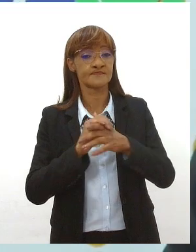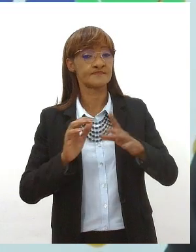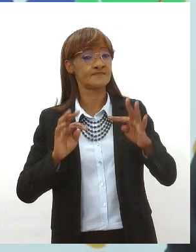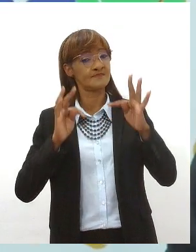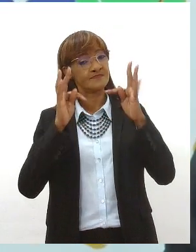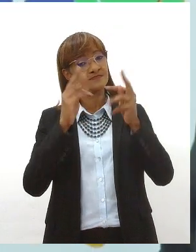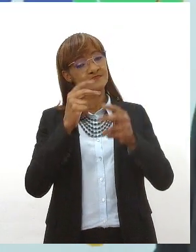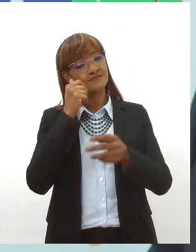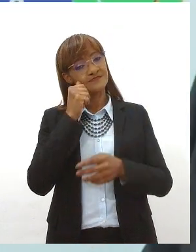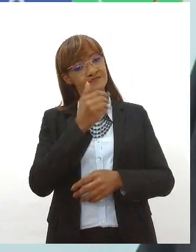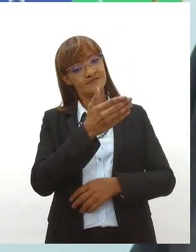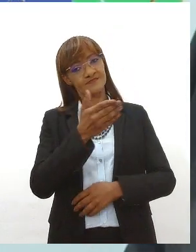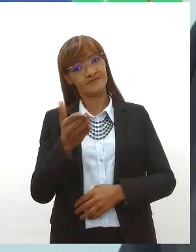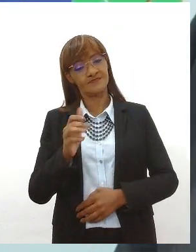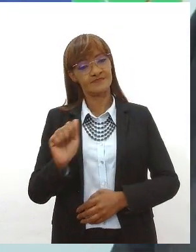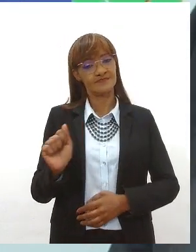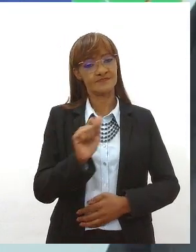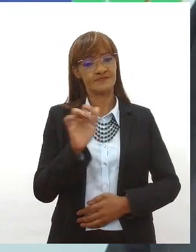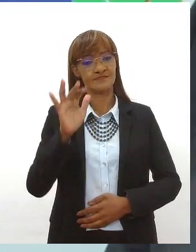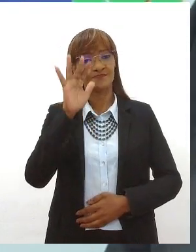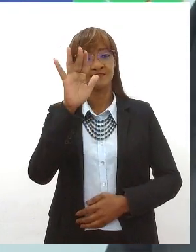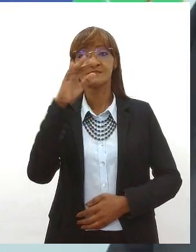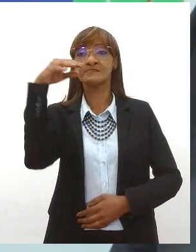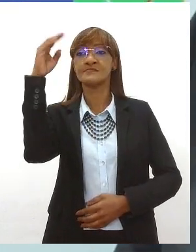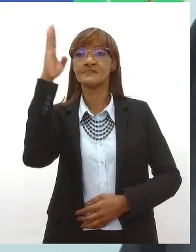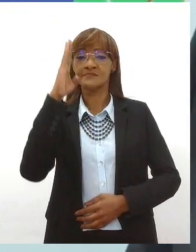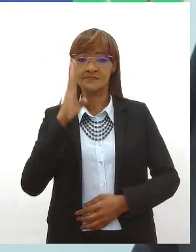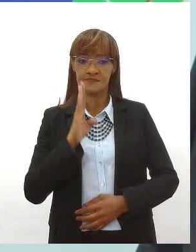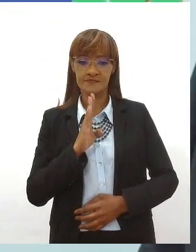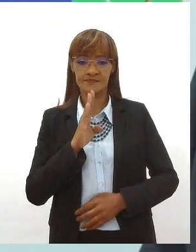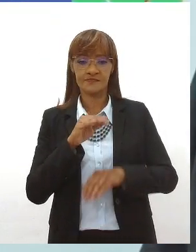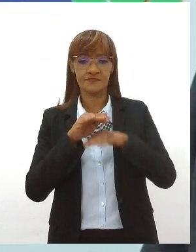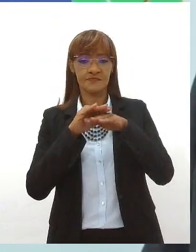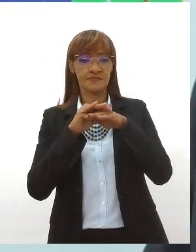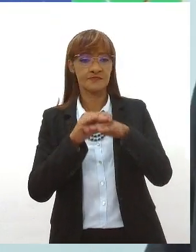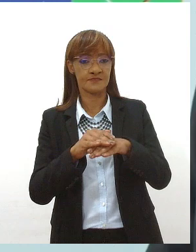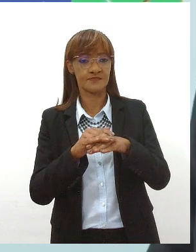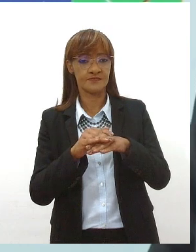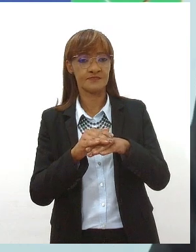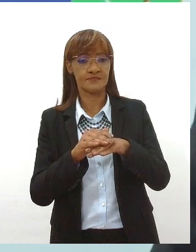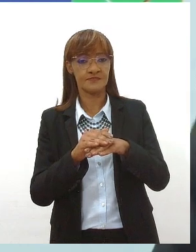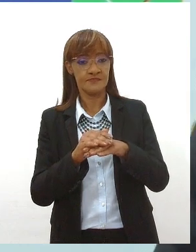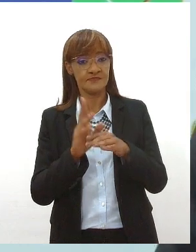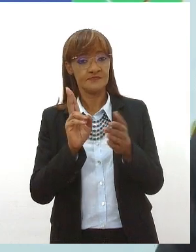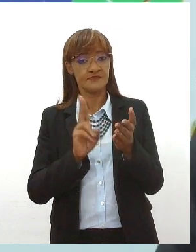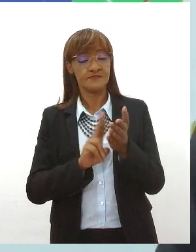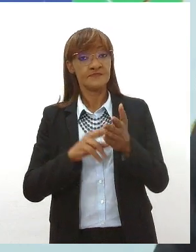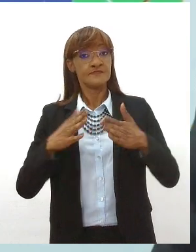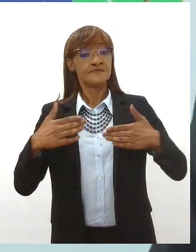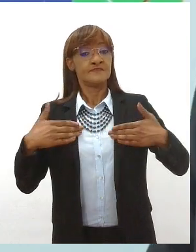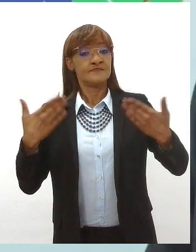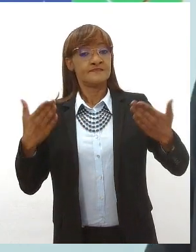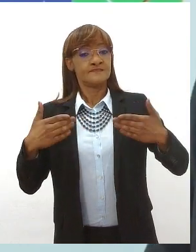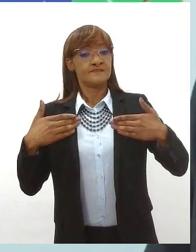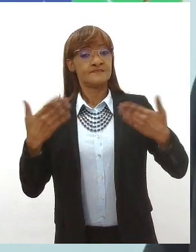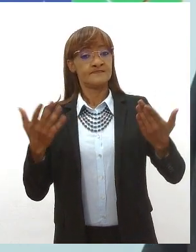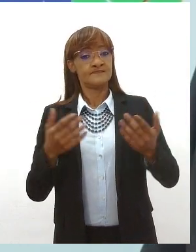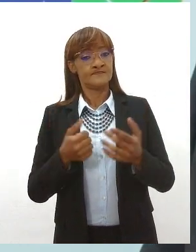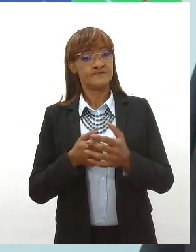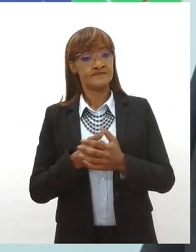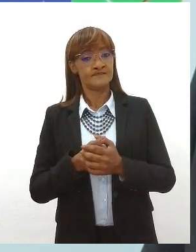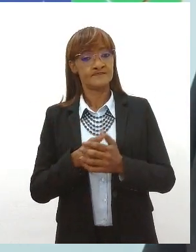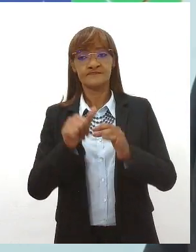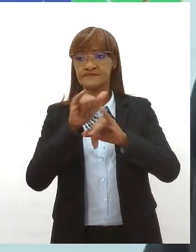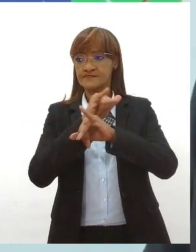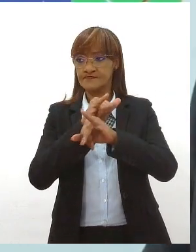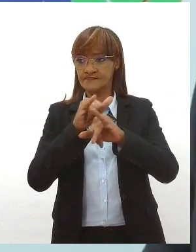mulheres brasileiras. E dizer que é um dia, sim, de muita alegria. E falar para todas vocês, dia